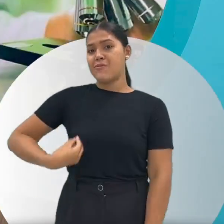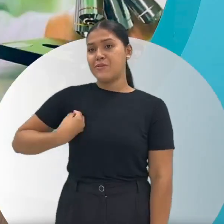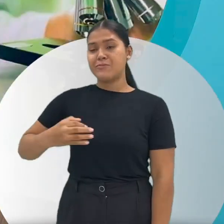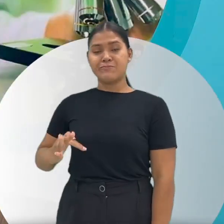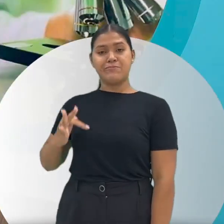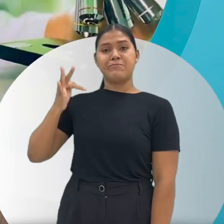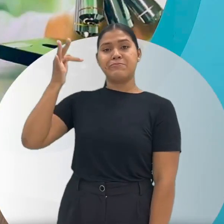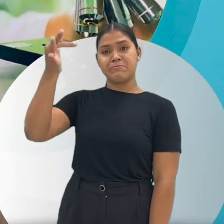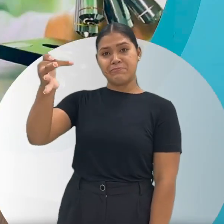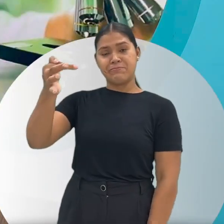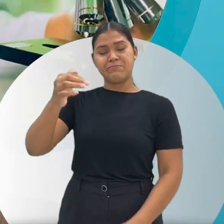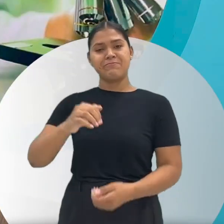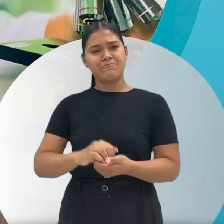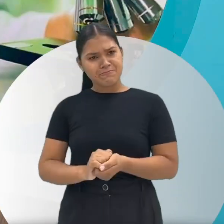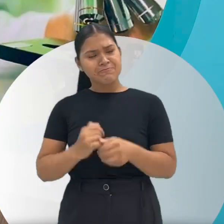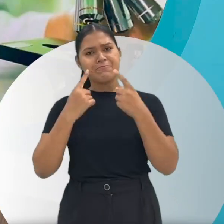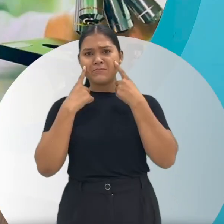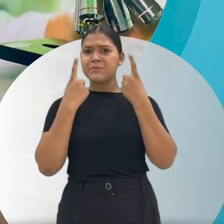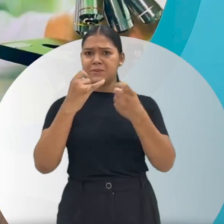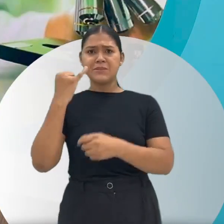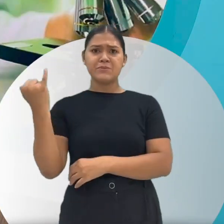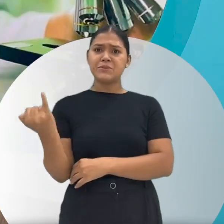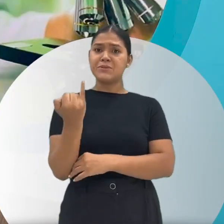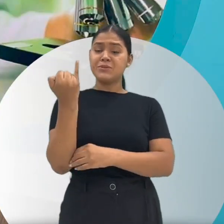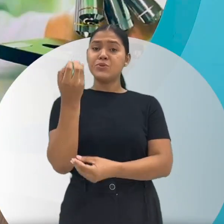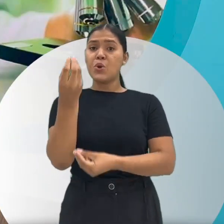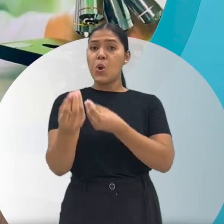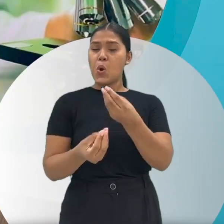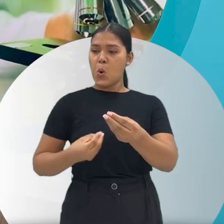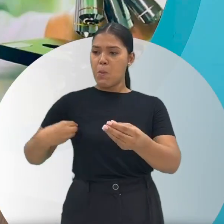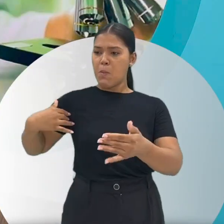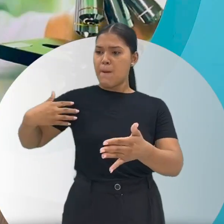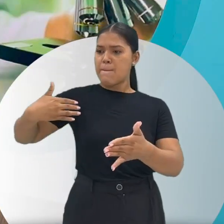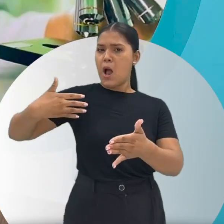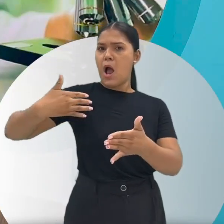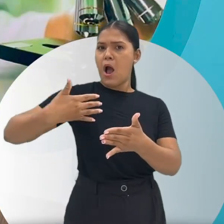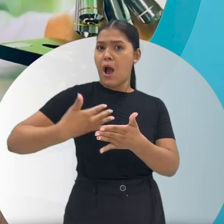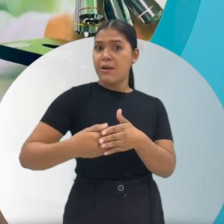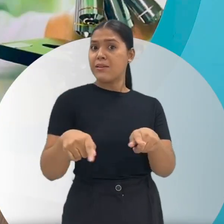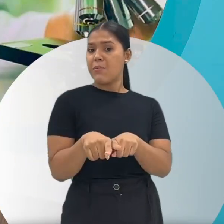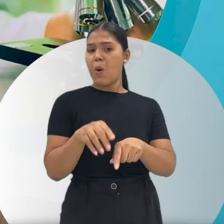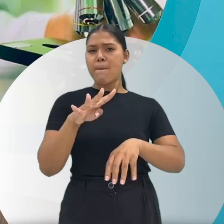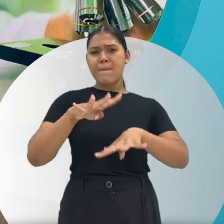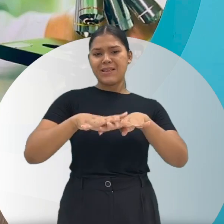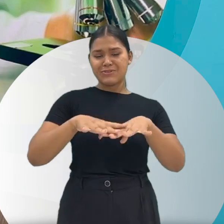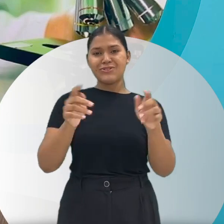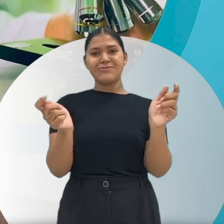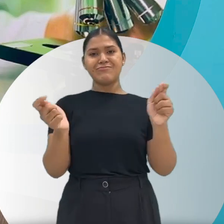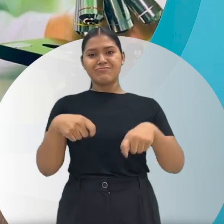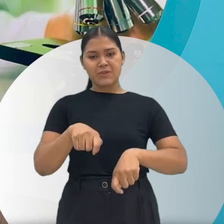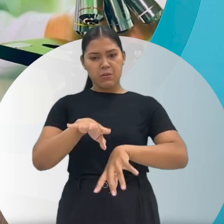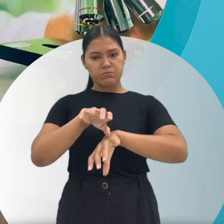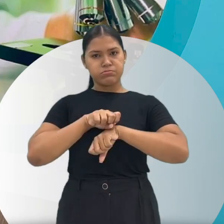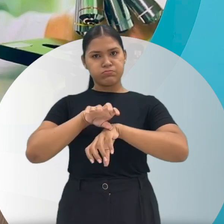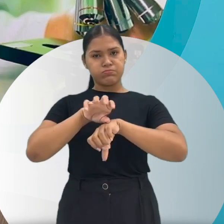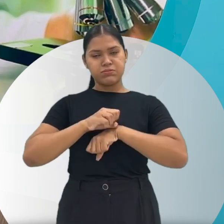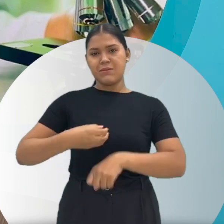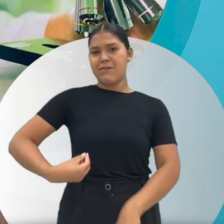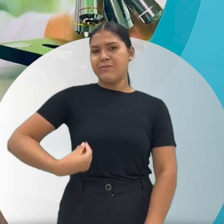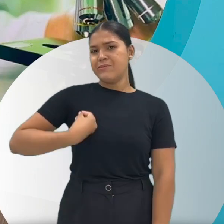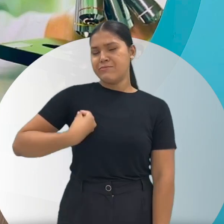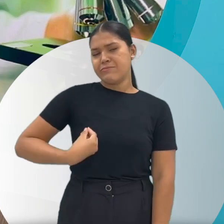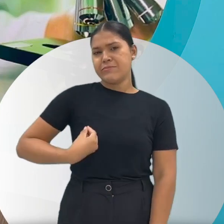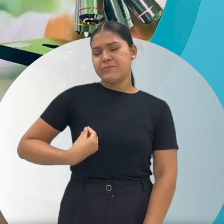importante, muito interessante saber de como é esse processo, né, e como a matemática está inserida no nosso cotidiano. E por falar